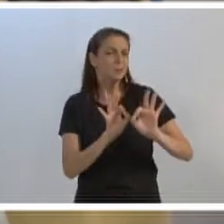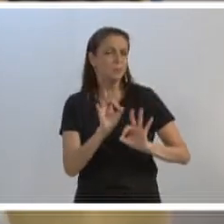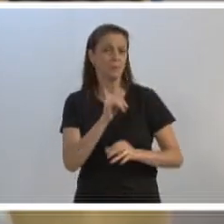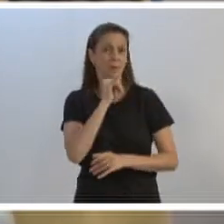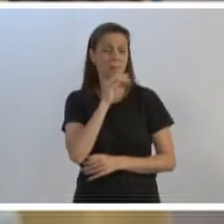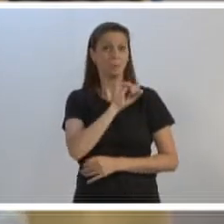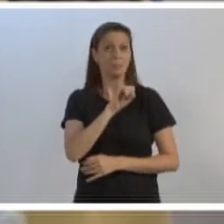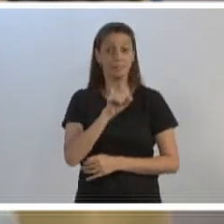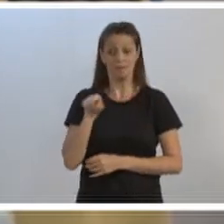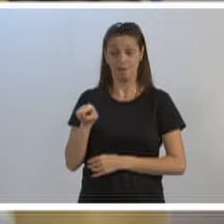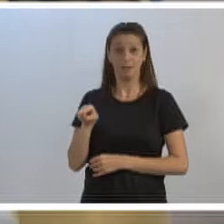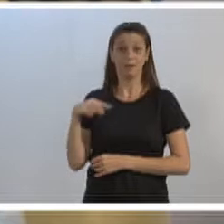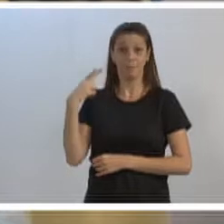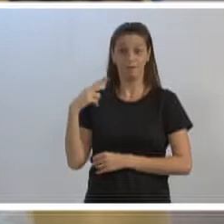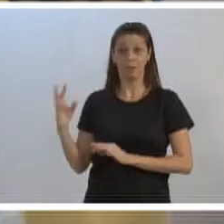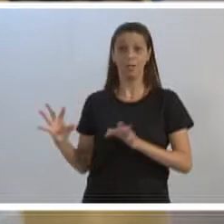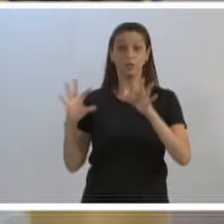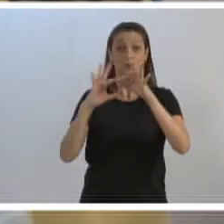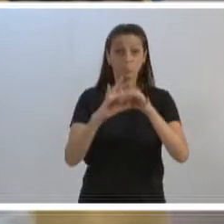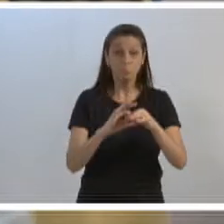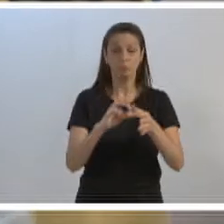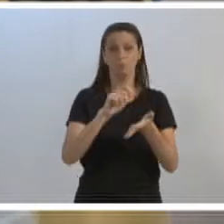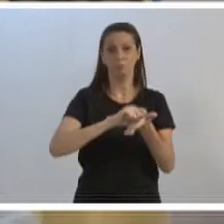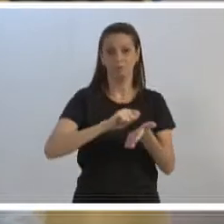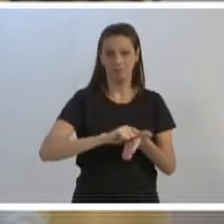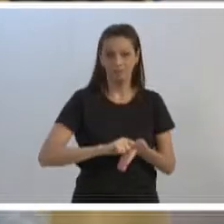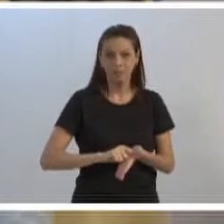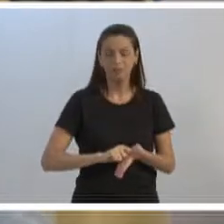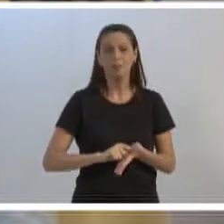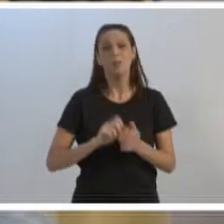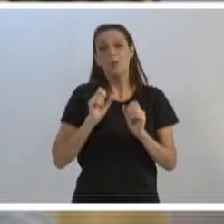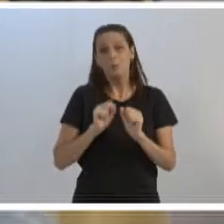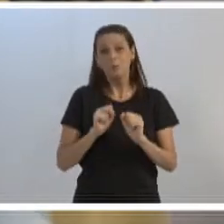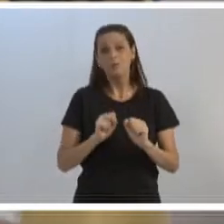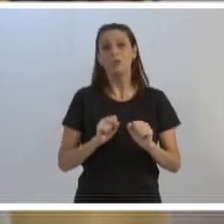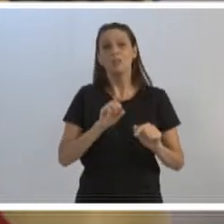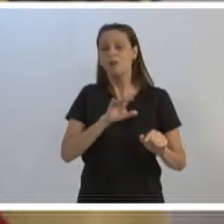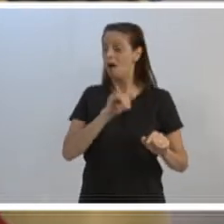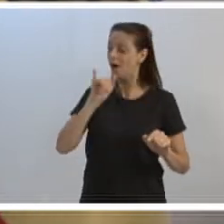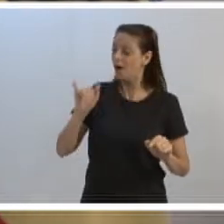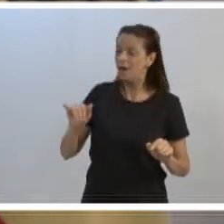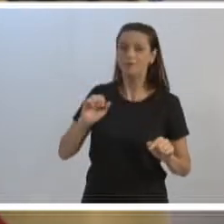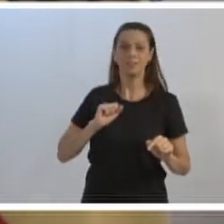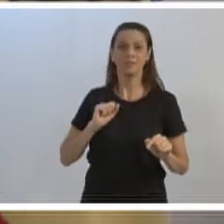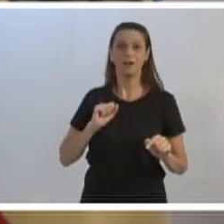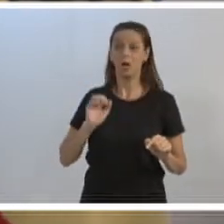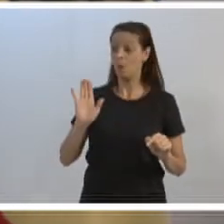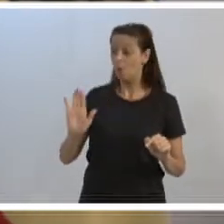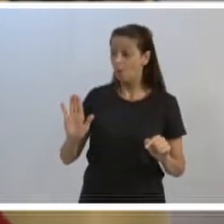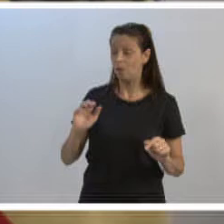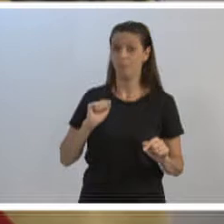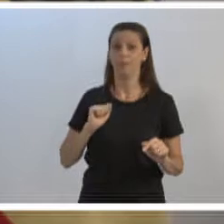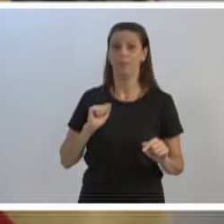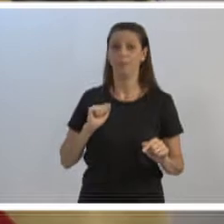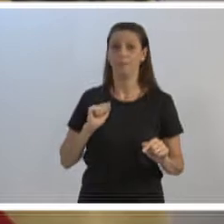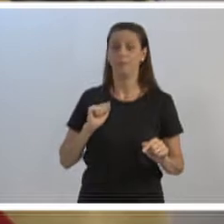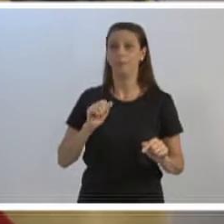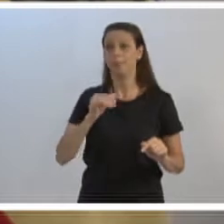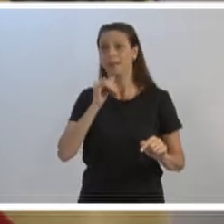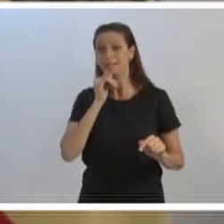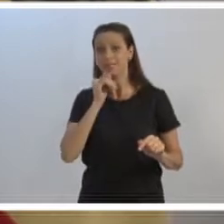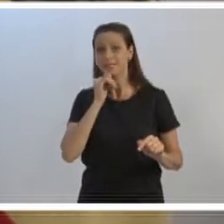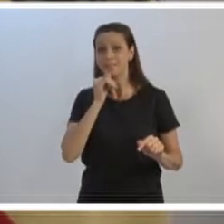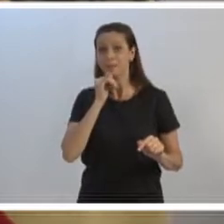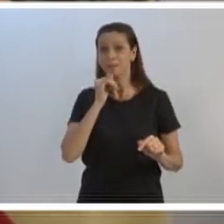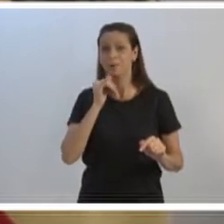está subscrevendo, o vereador está subscrevendo, pelo menos receber essa comunicação. Olha, no início, não